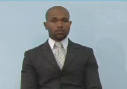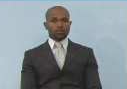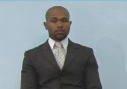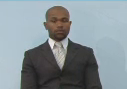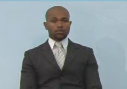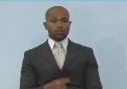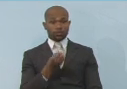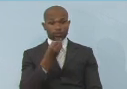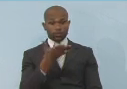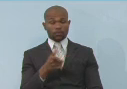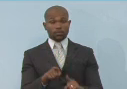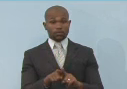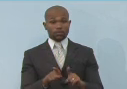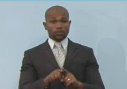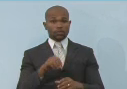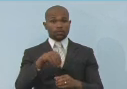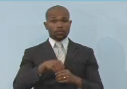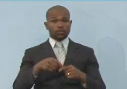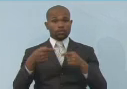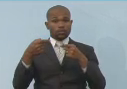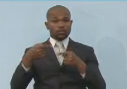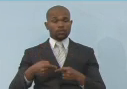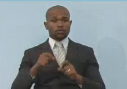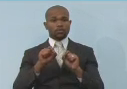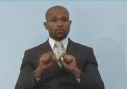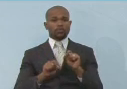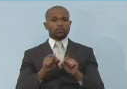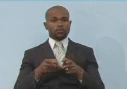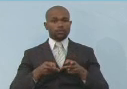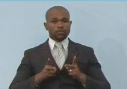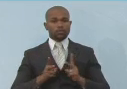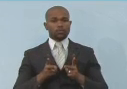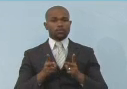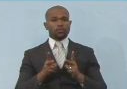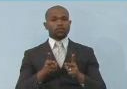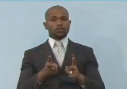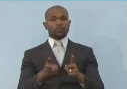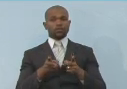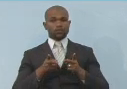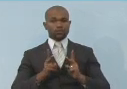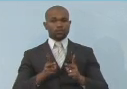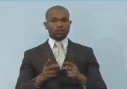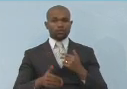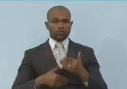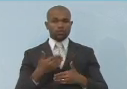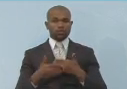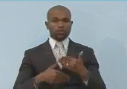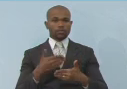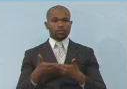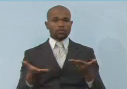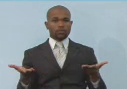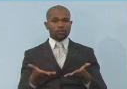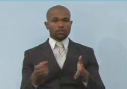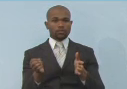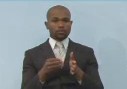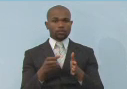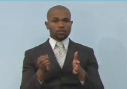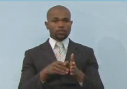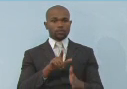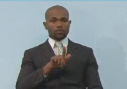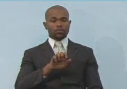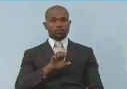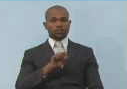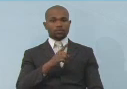Bom, aí com o nosso grande desafio, que é continuar, né, avançando nesse modelo de gestão por